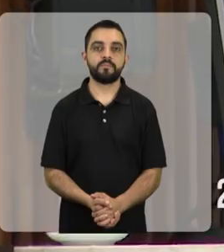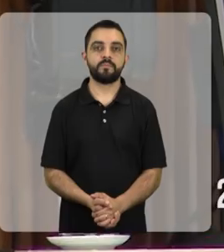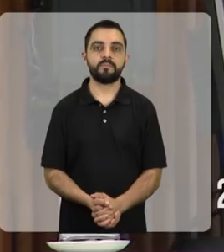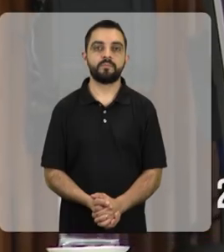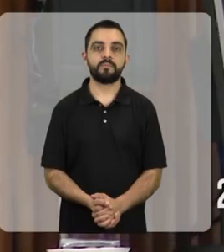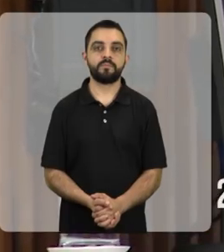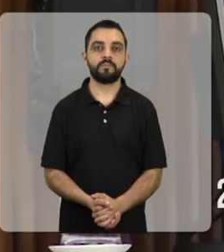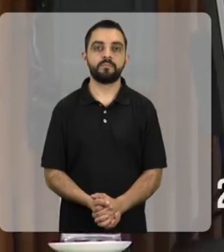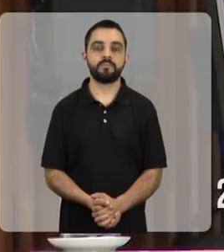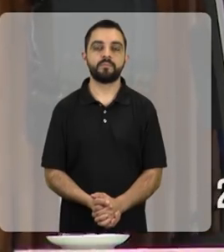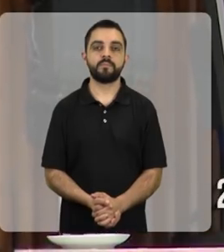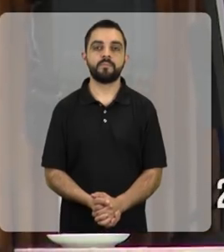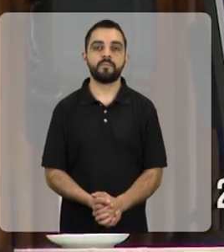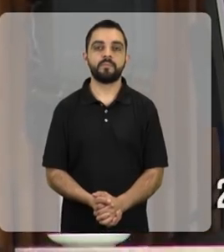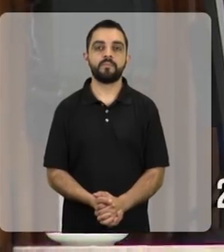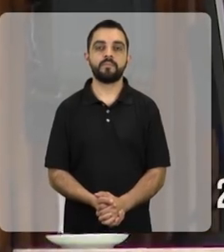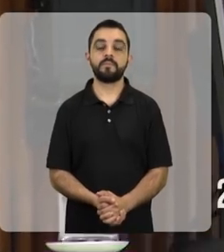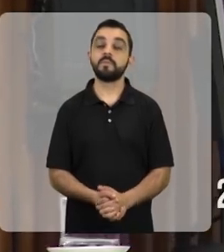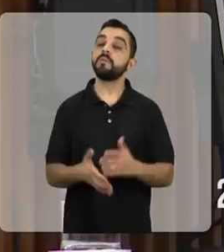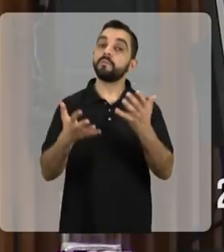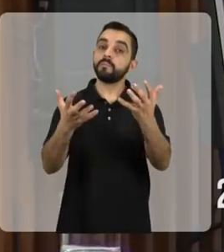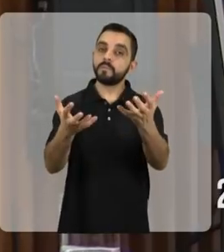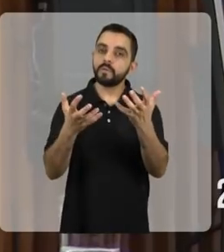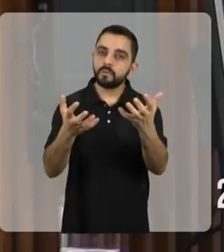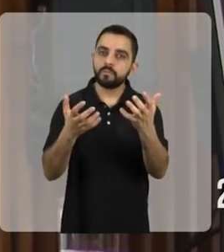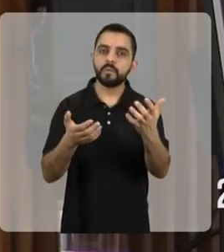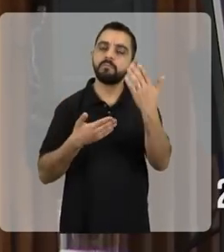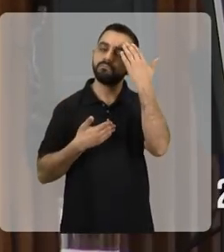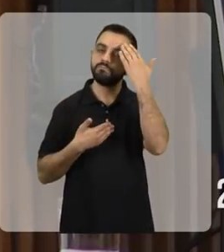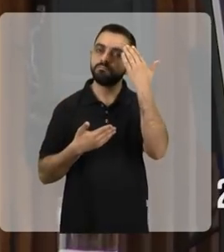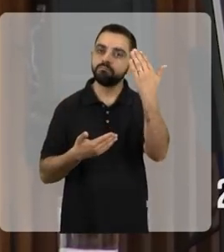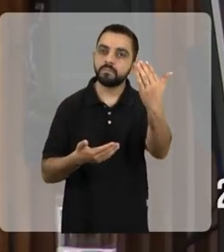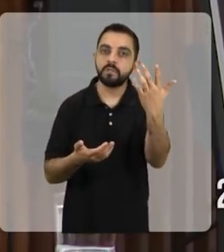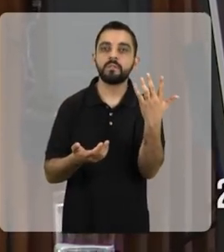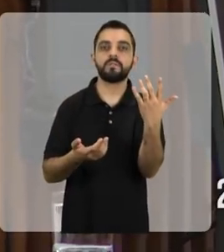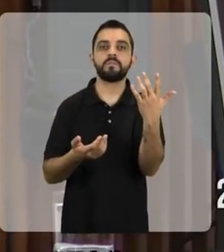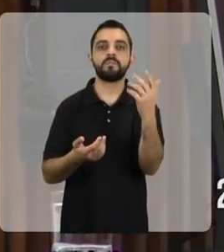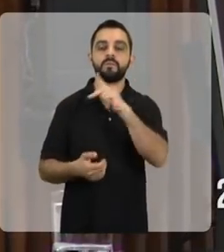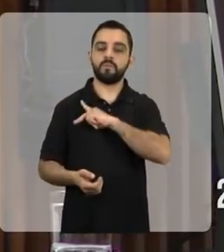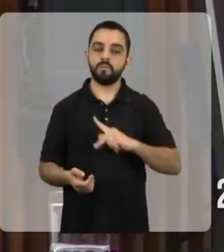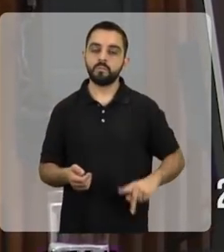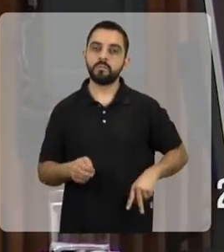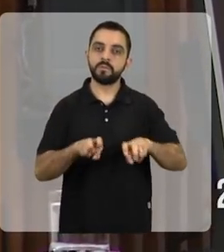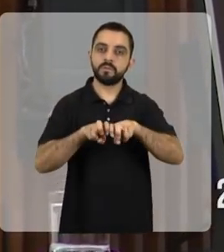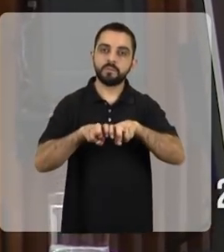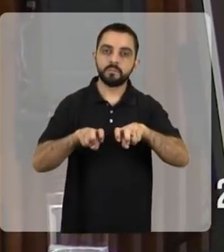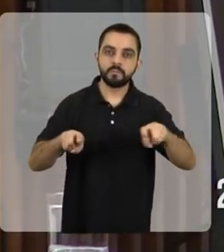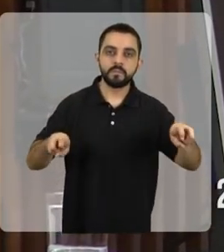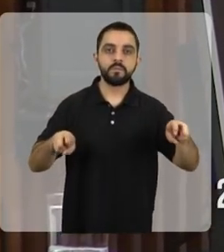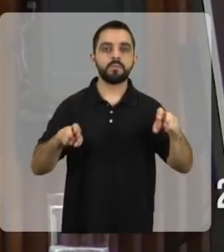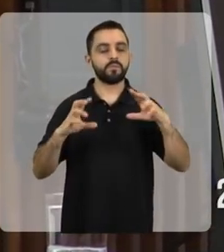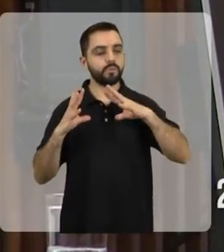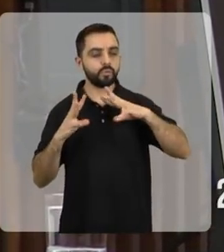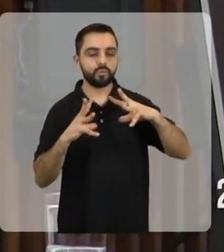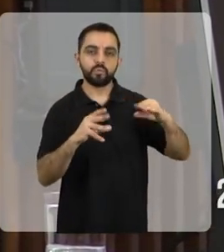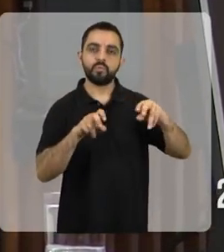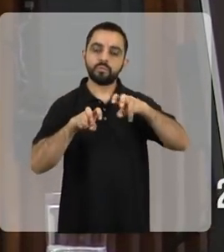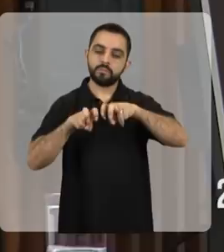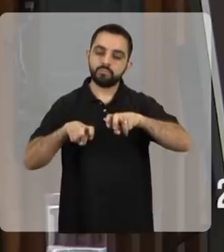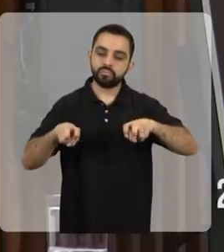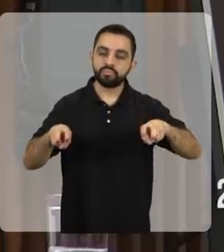eu gostaria de cumprimentar o presidente ademar traiano cumprimentar toda mesa